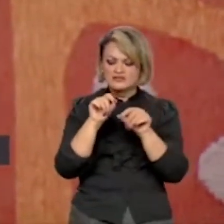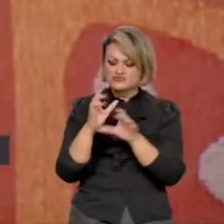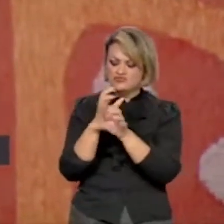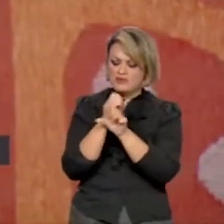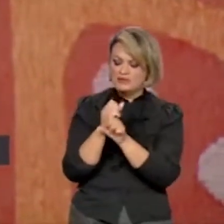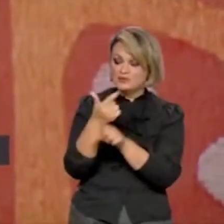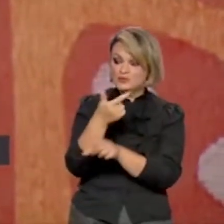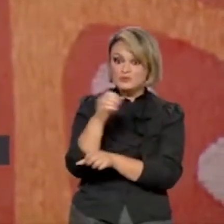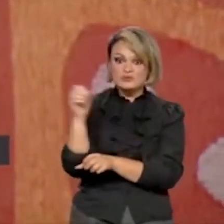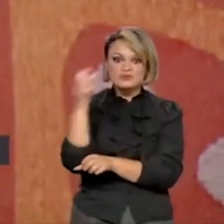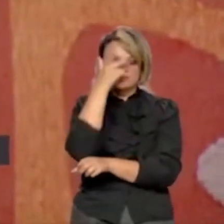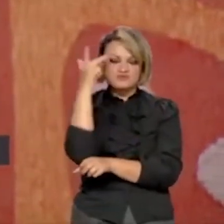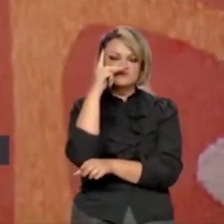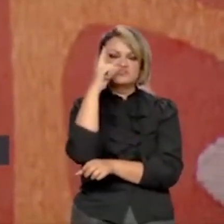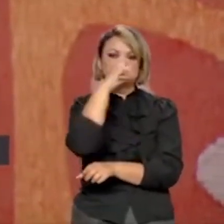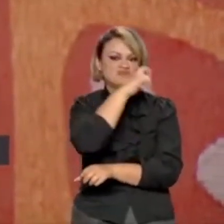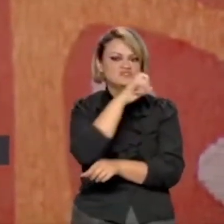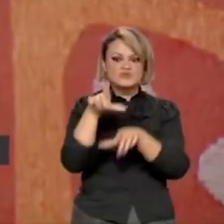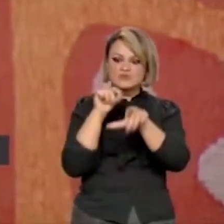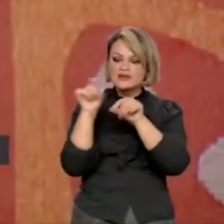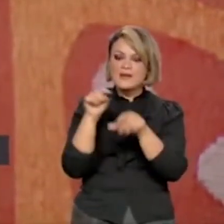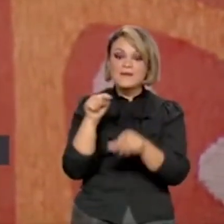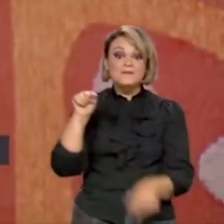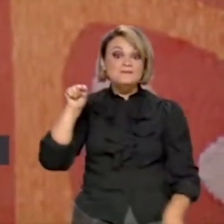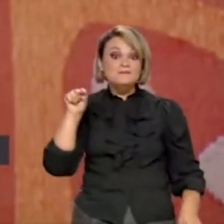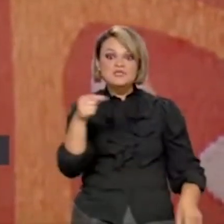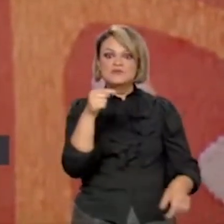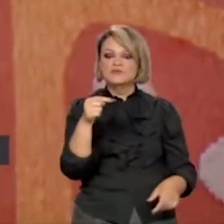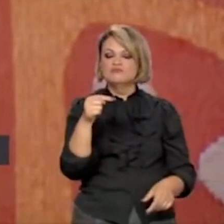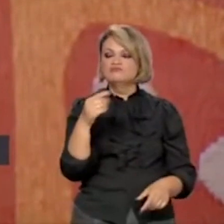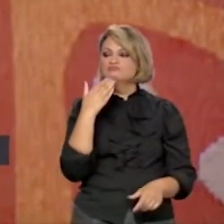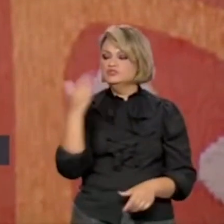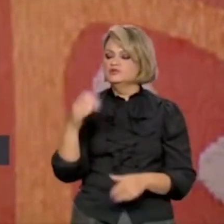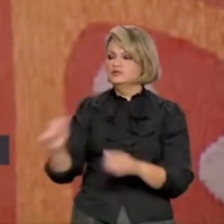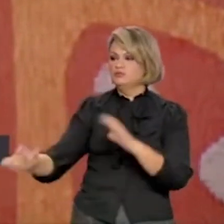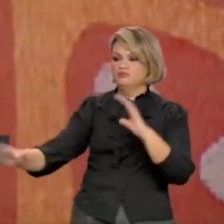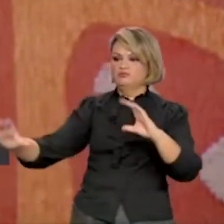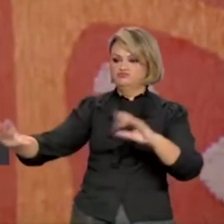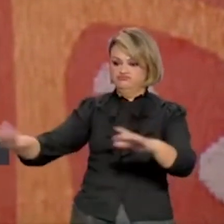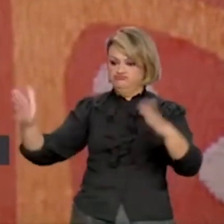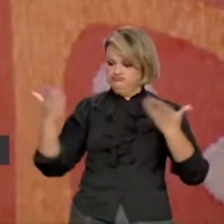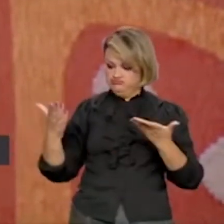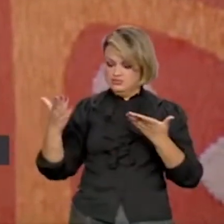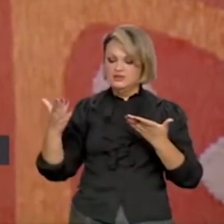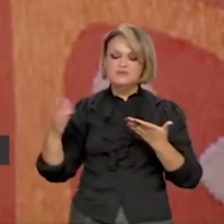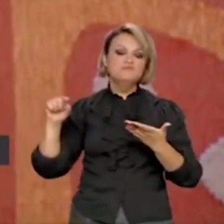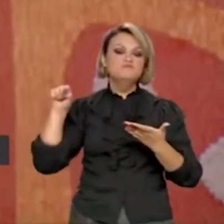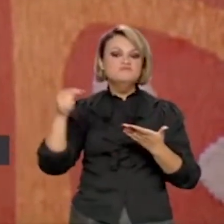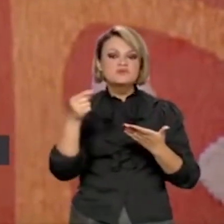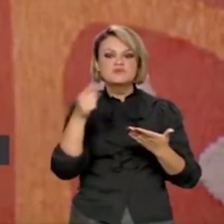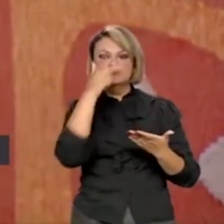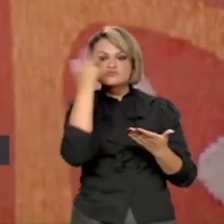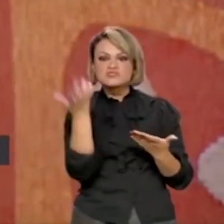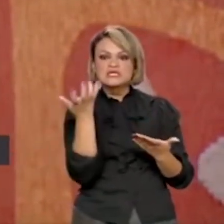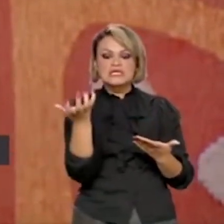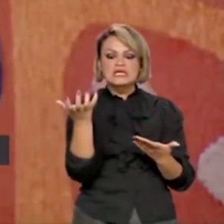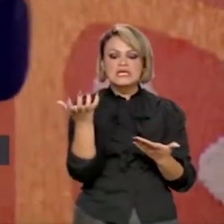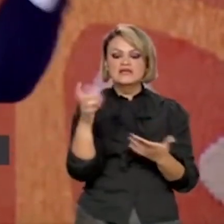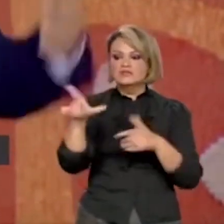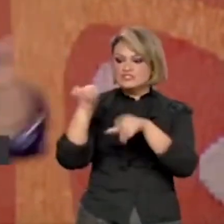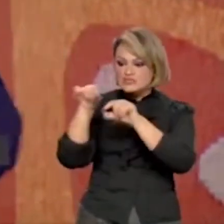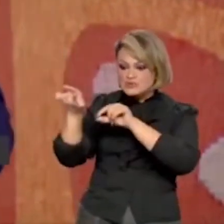de 200 nomes recebemos mais de mil pleitos para estar aqui no conselho viu Luiz Então